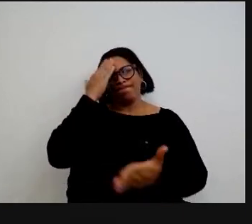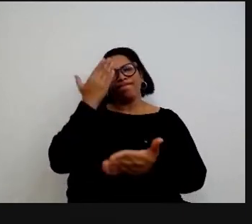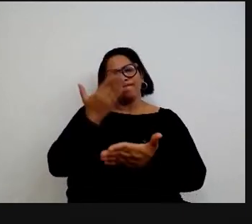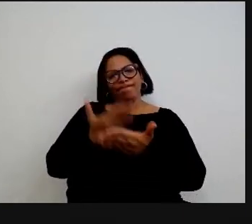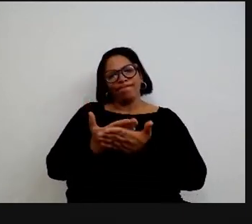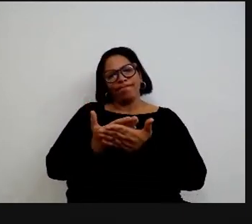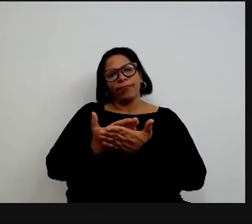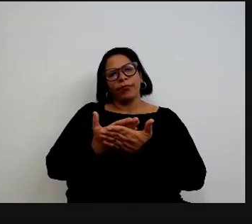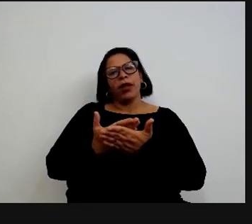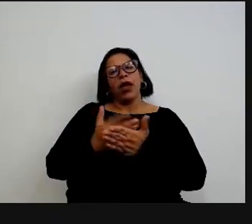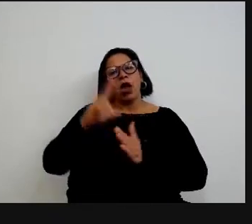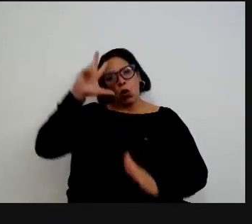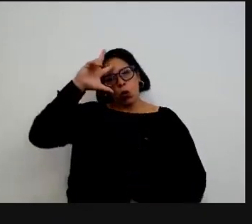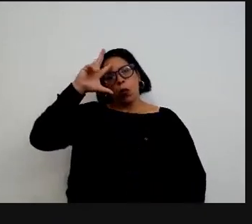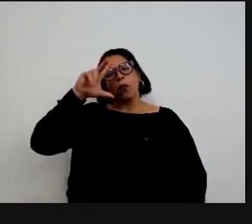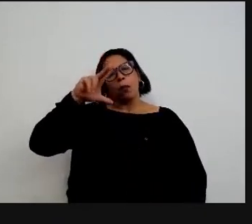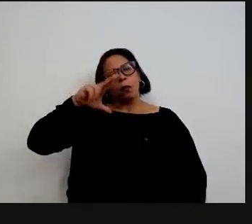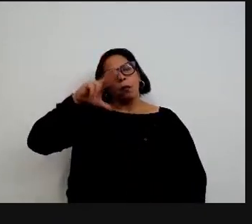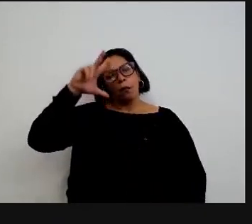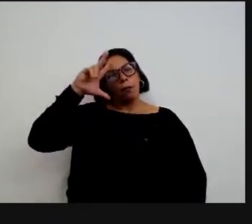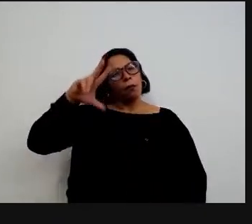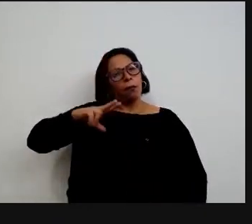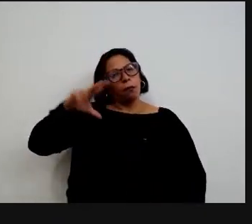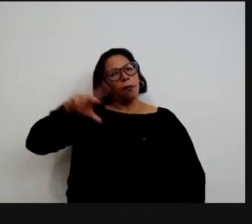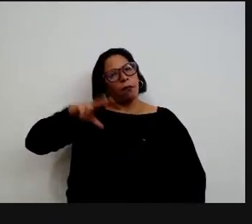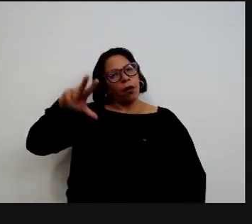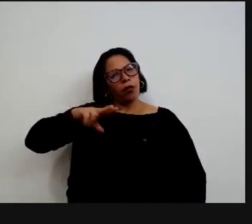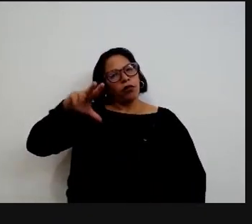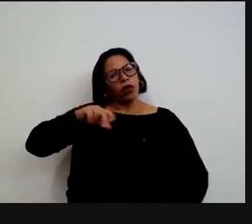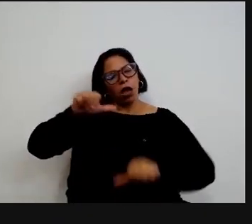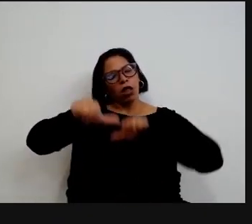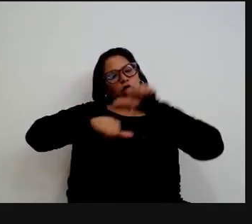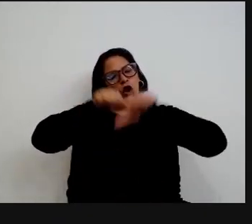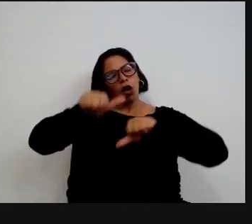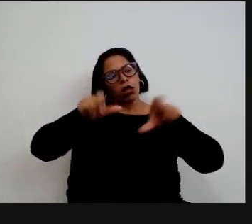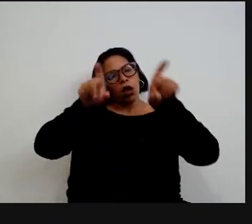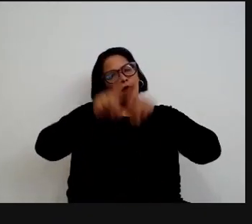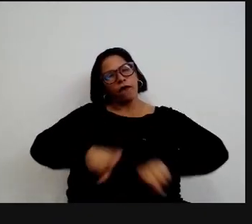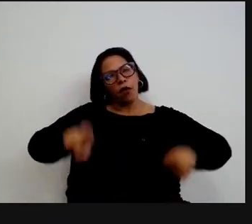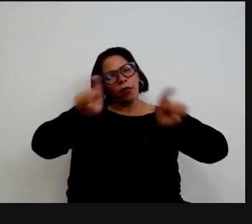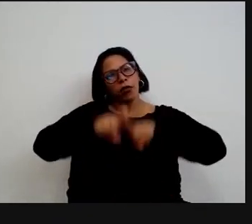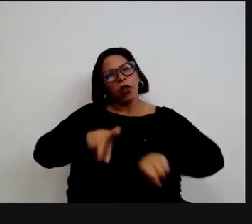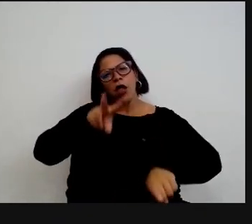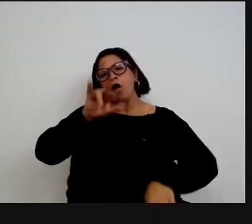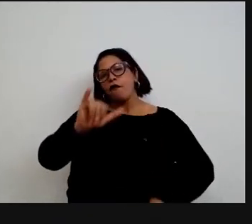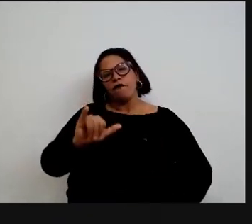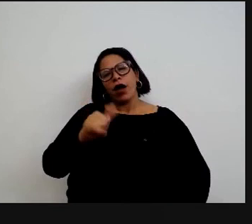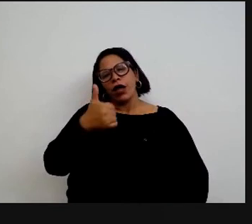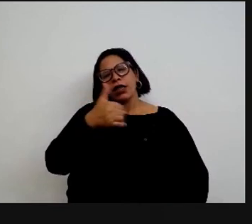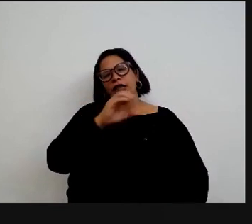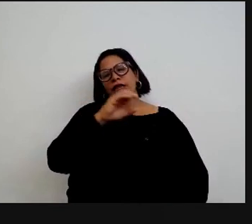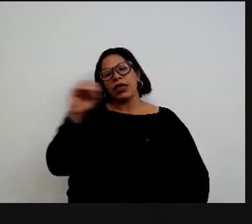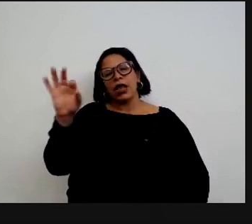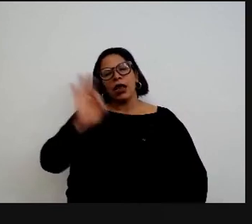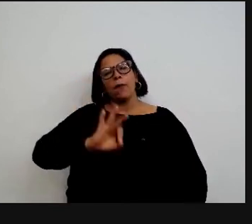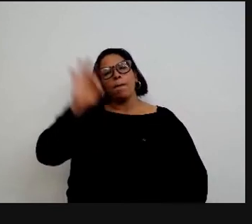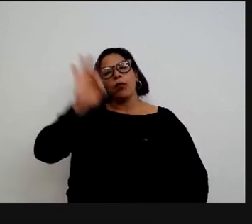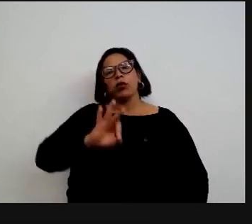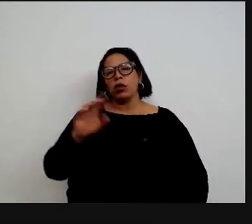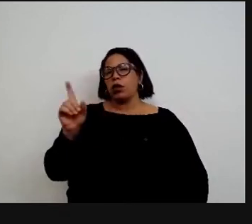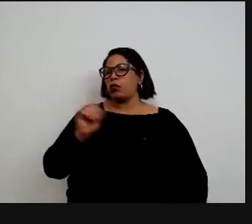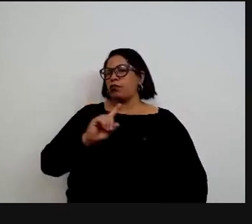é uma fala institucional, é minha, que a transformação digital, como qualquer outro processo, ela não vai acontecer 100% para todo